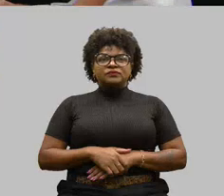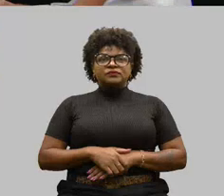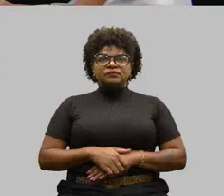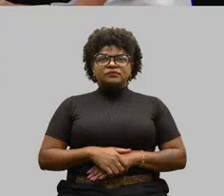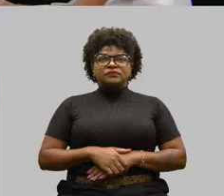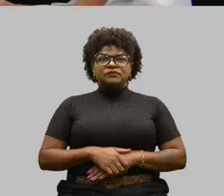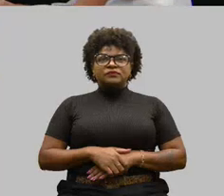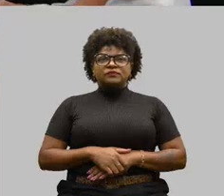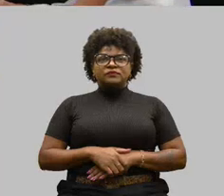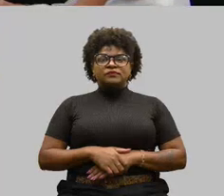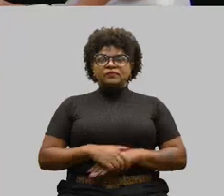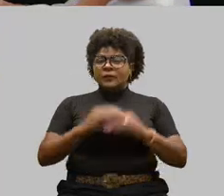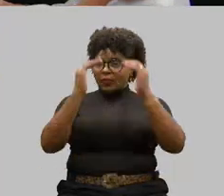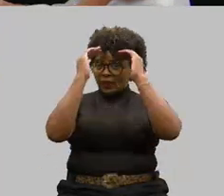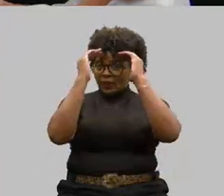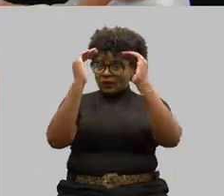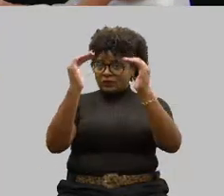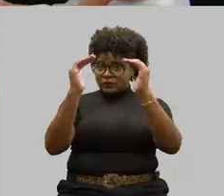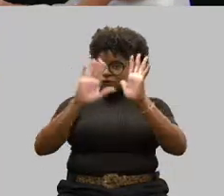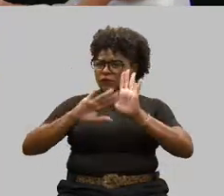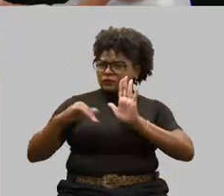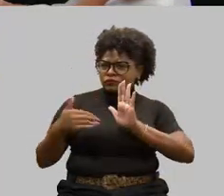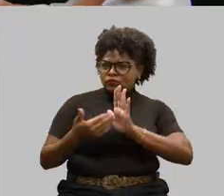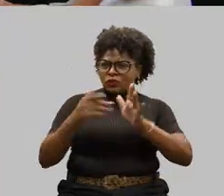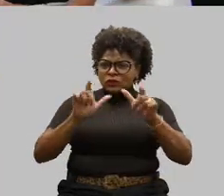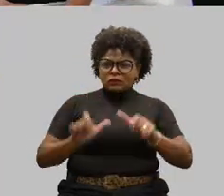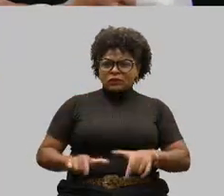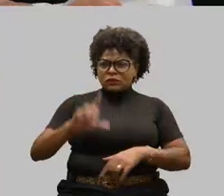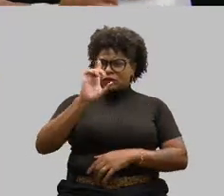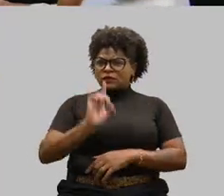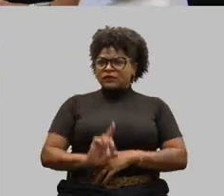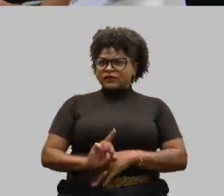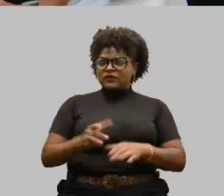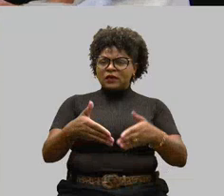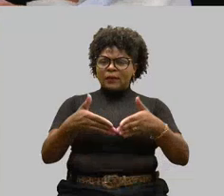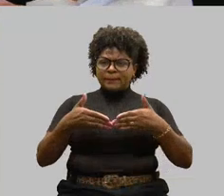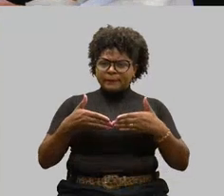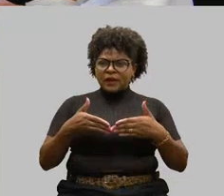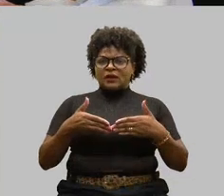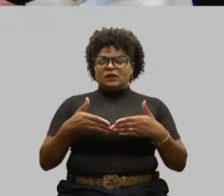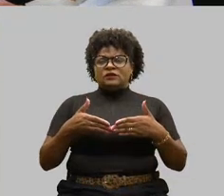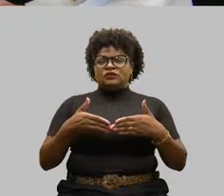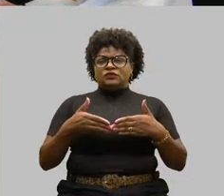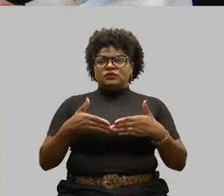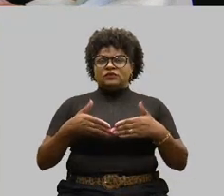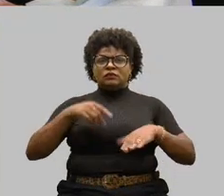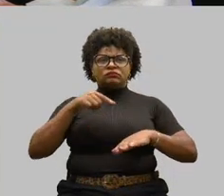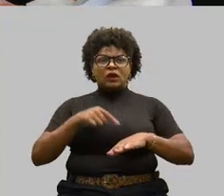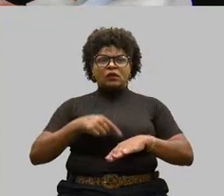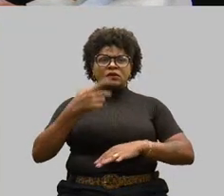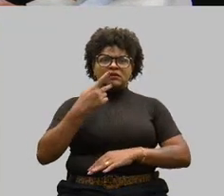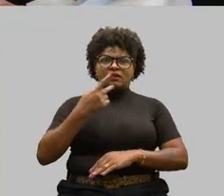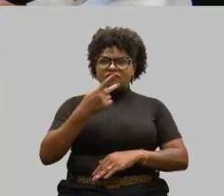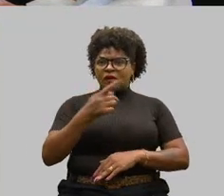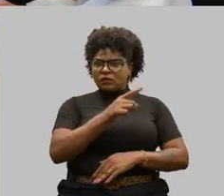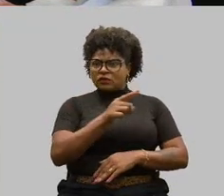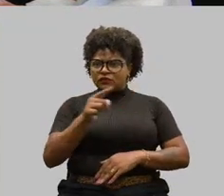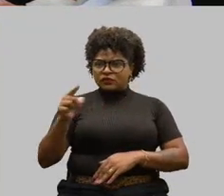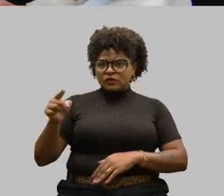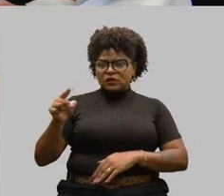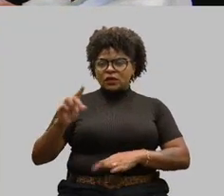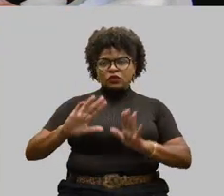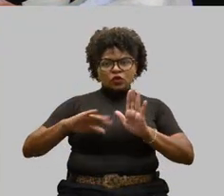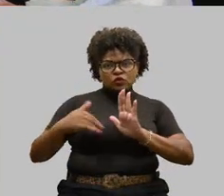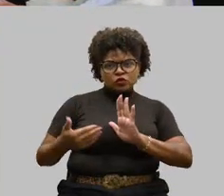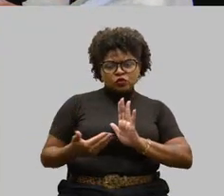em Respeito as pessoas com deficiência vou pedir que durante as manifestações os aplausos